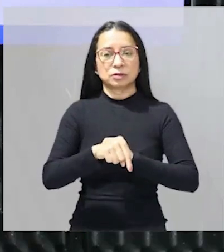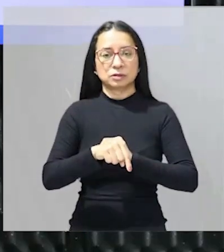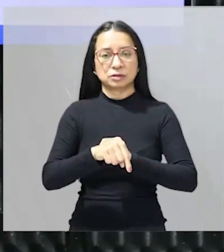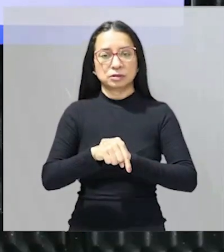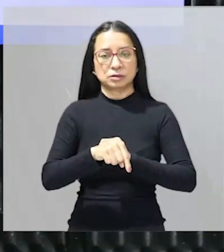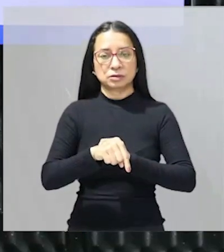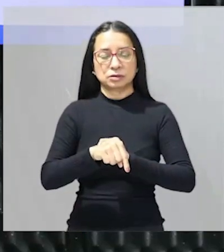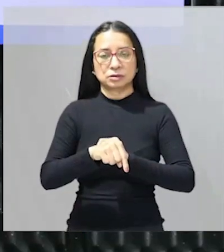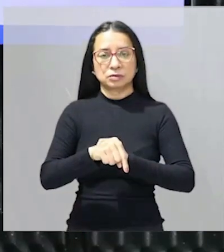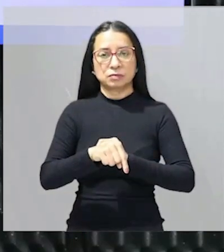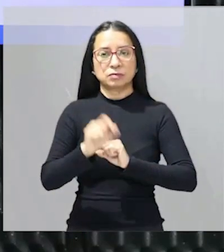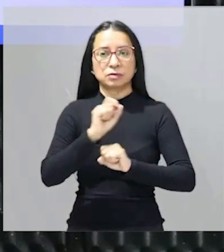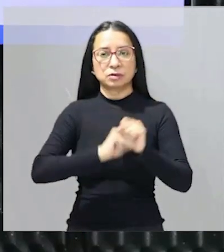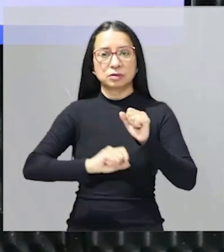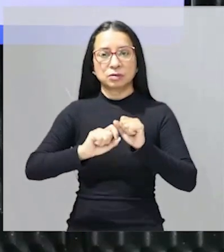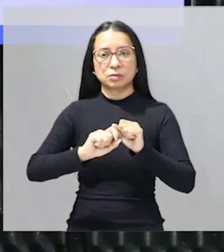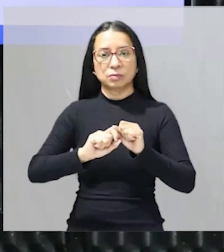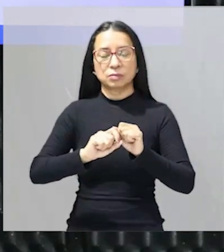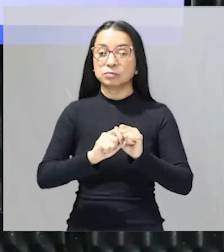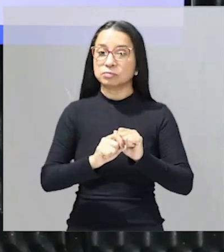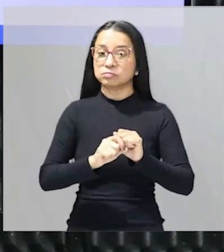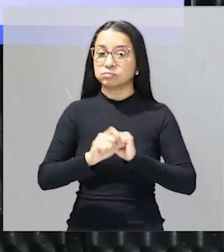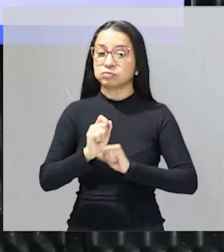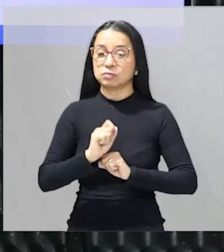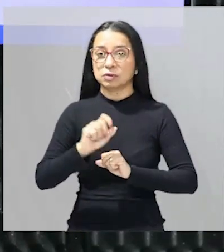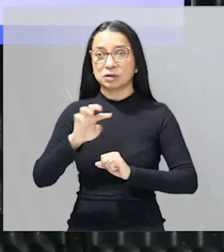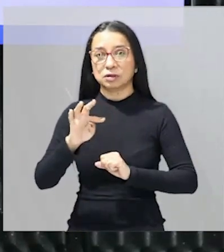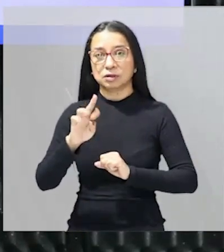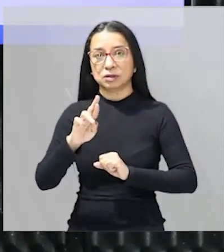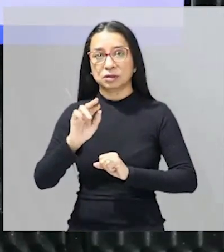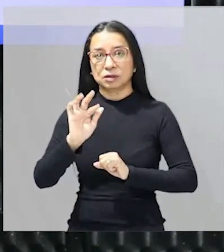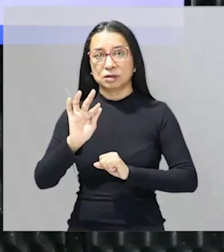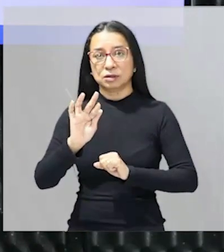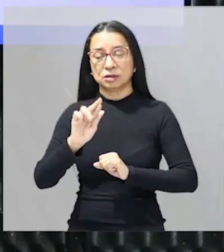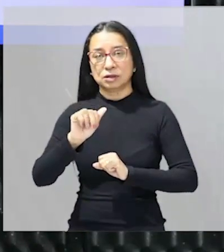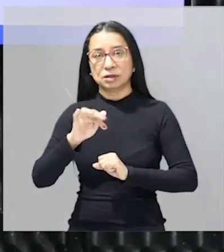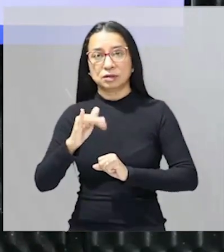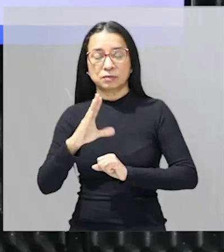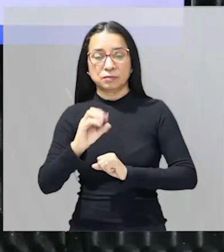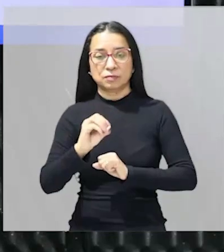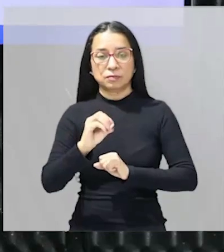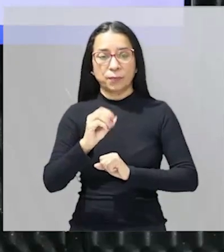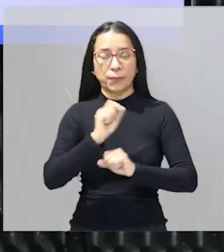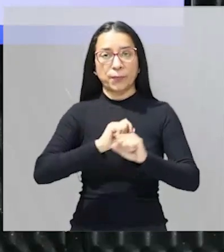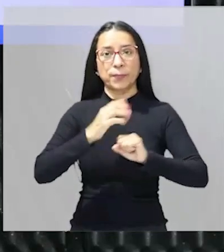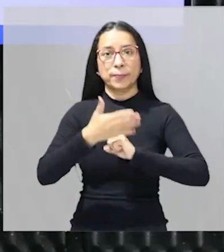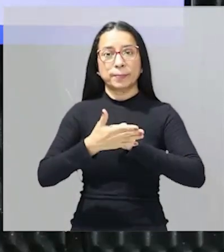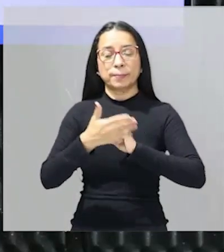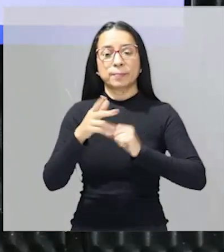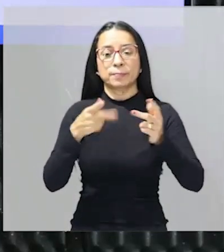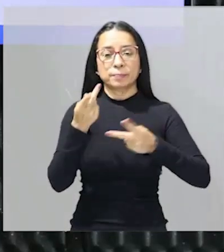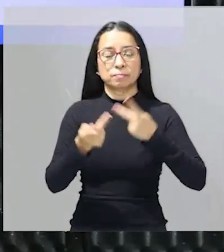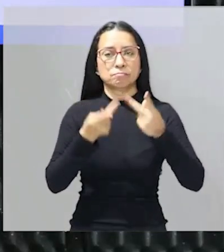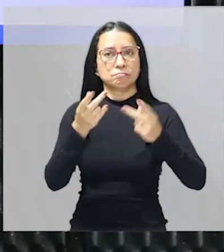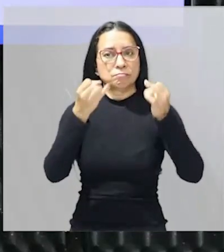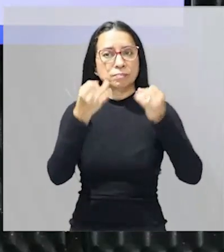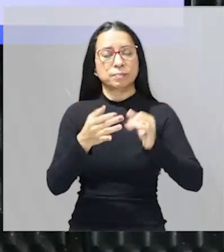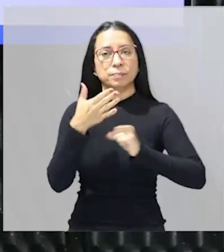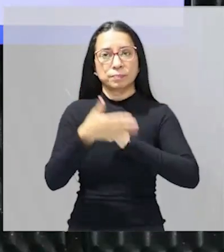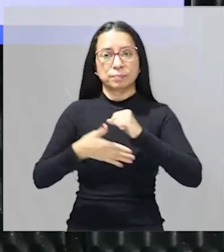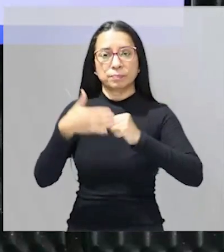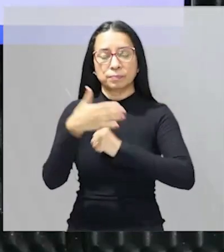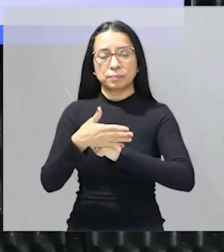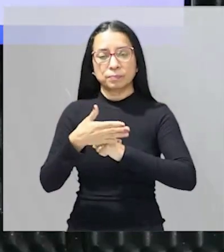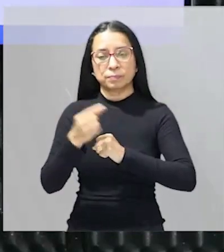via tráfico internacional negreiro, né? Nós estamos falando basicamente do desembarque de escravos que